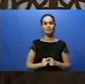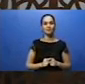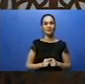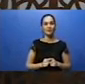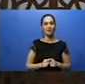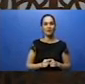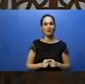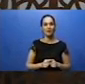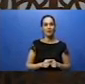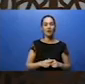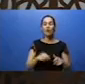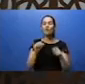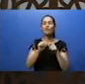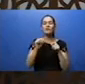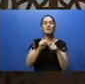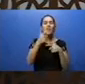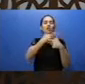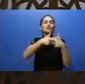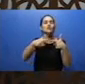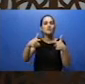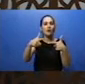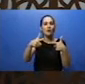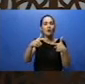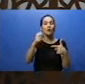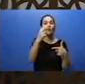Então, vamos fazer essa divisão aqui por 100.